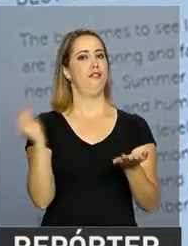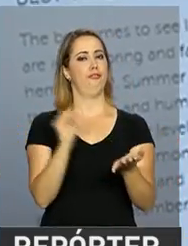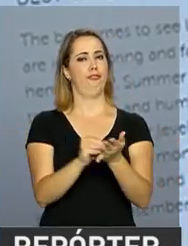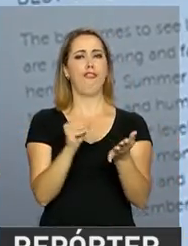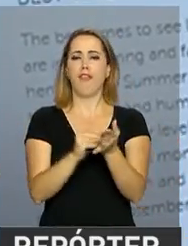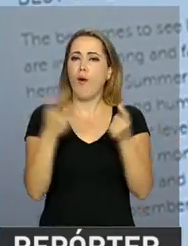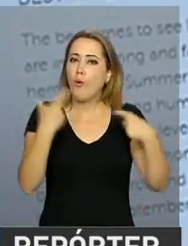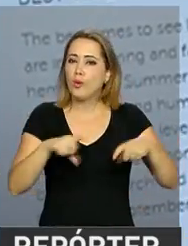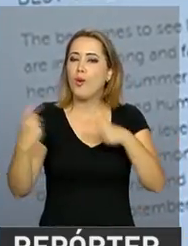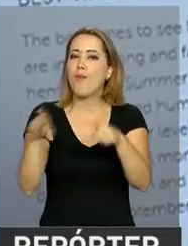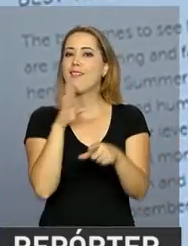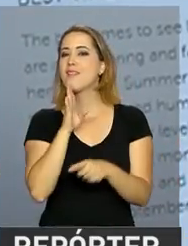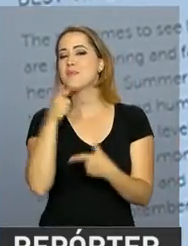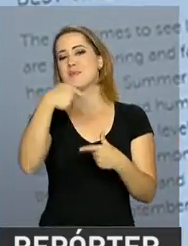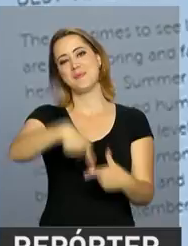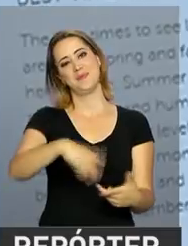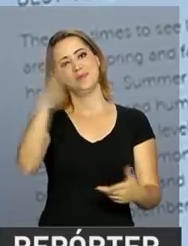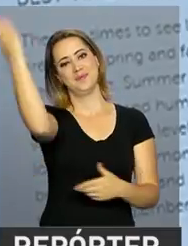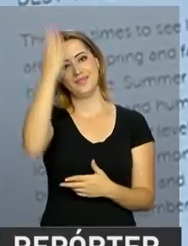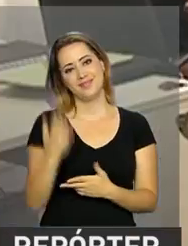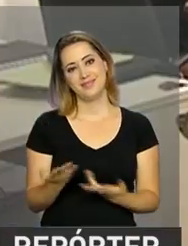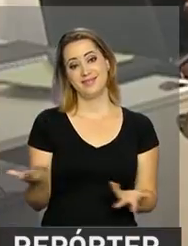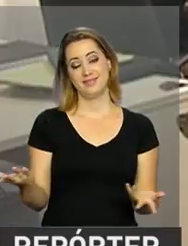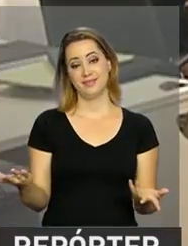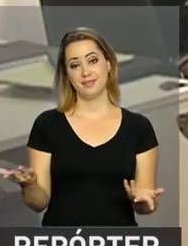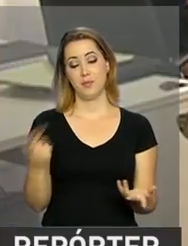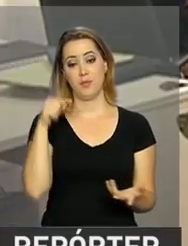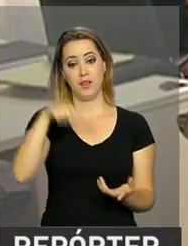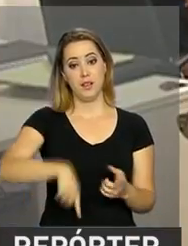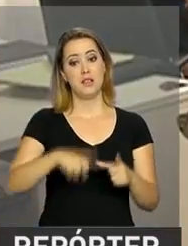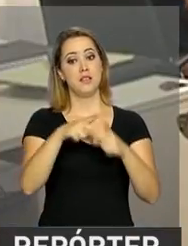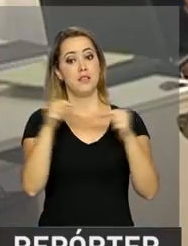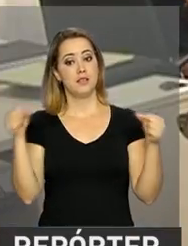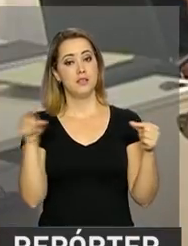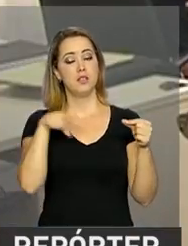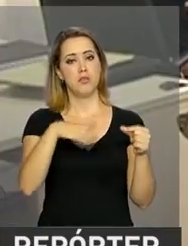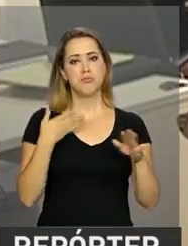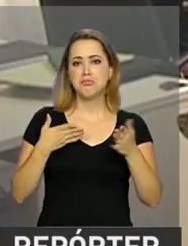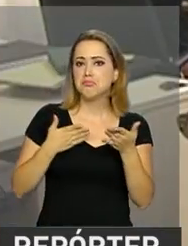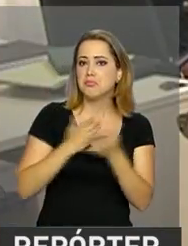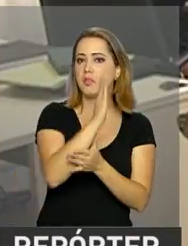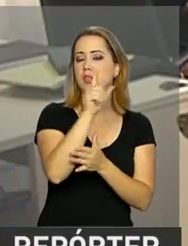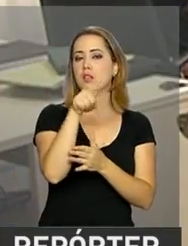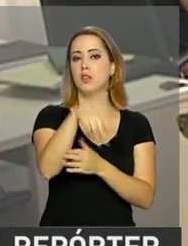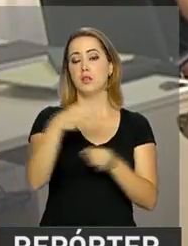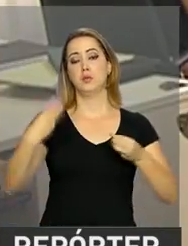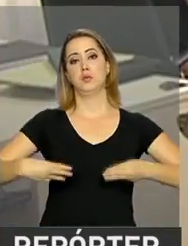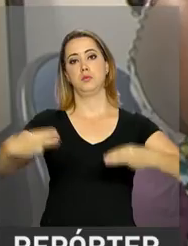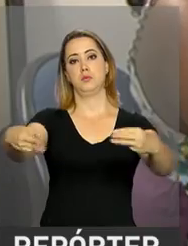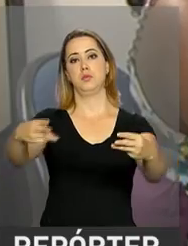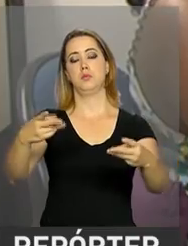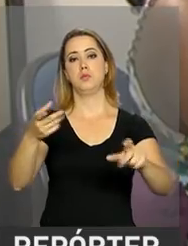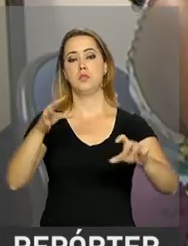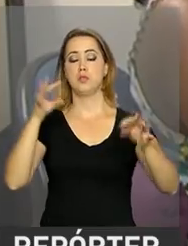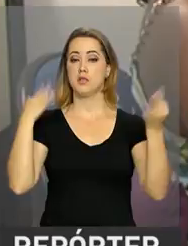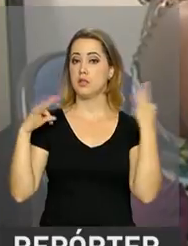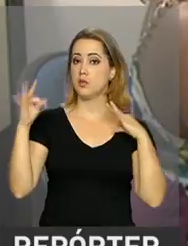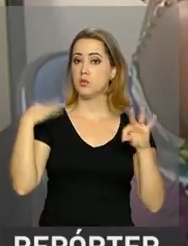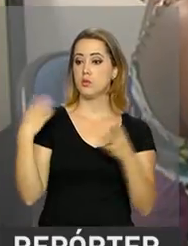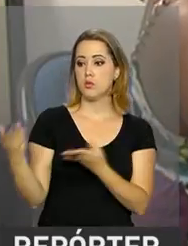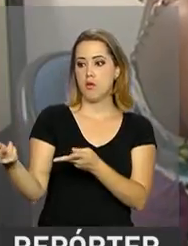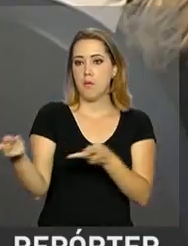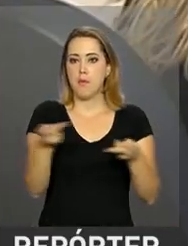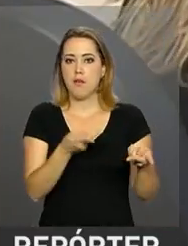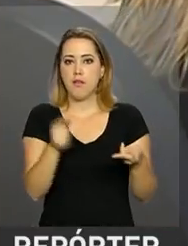lugar para conhecer na imensidão do Brasil esta agência de viagem foi aprovada pelo Ministério do Turismo para receber um